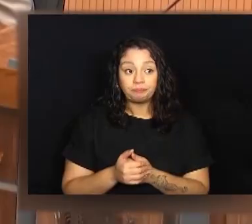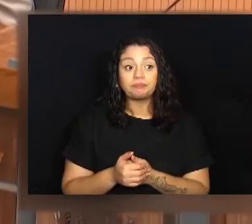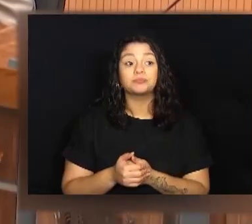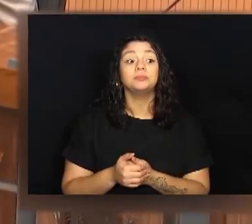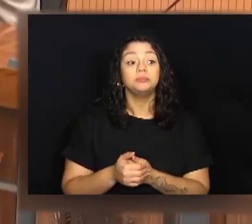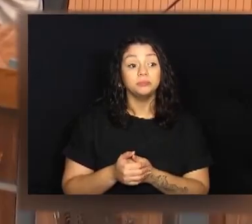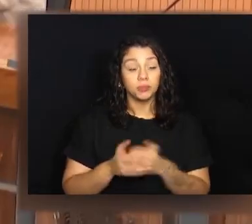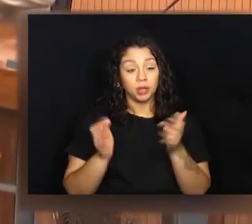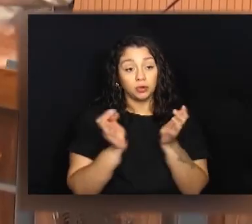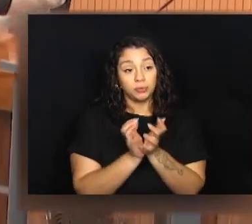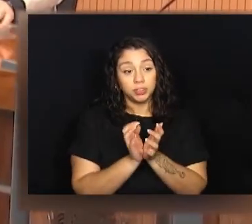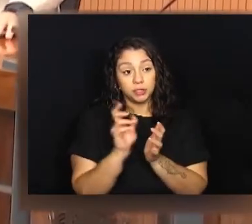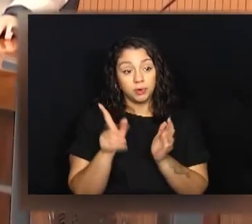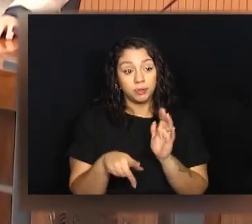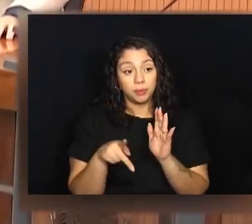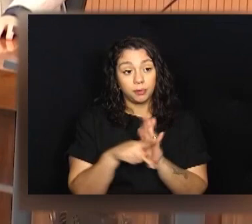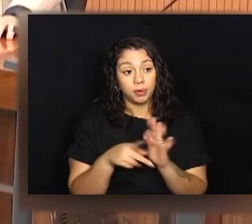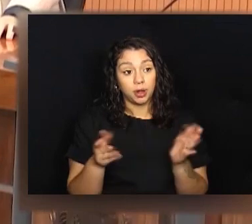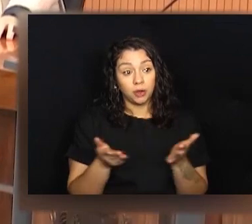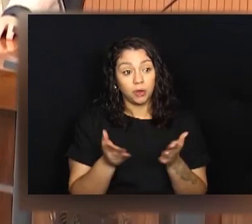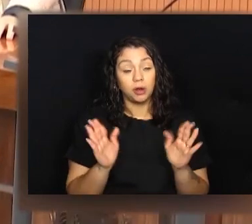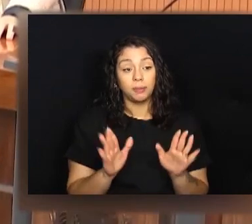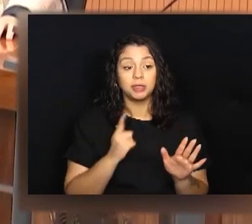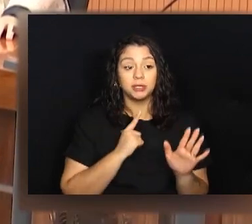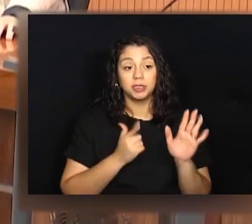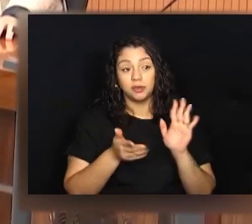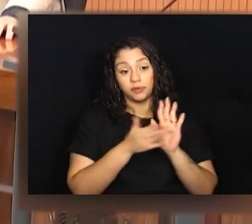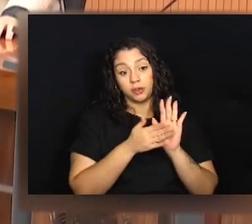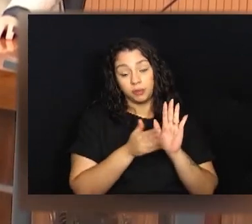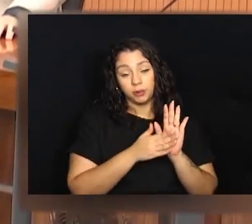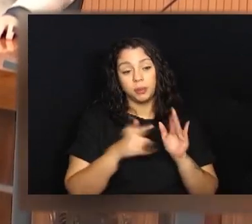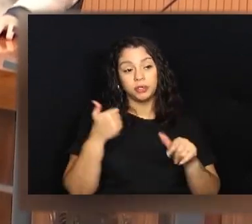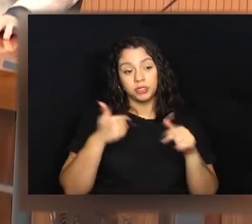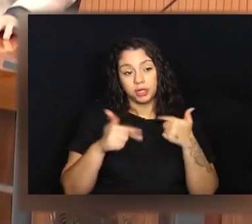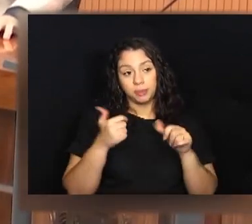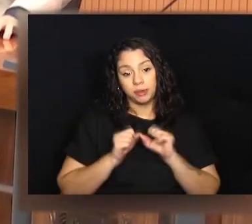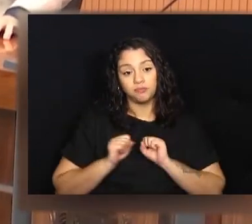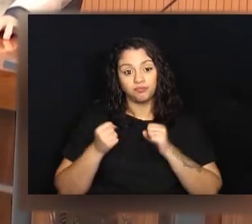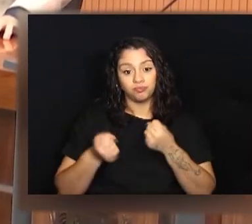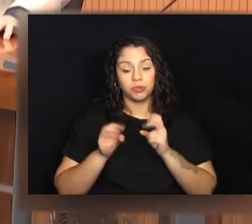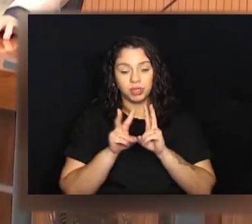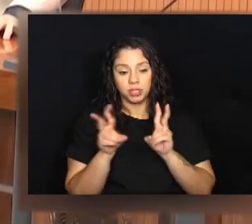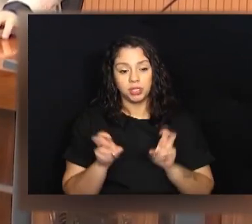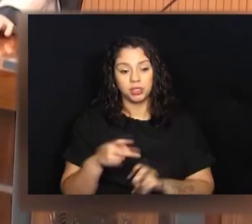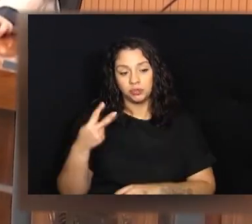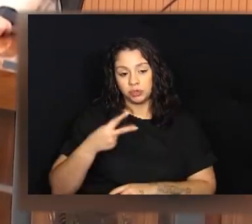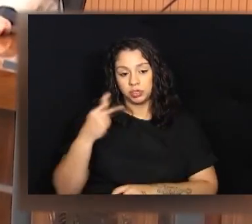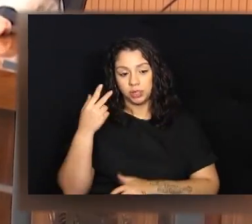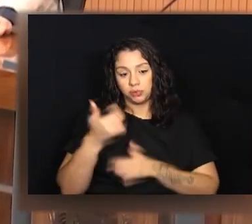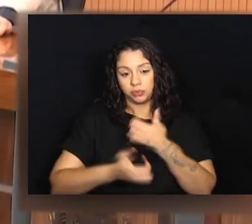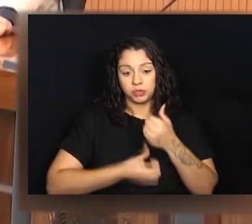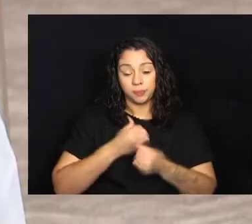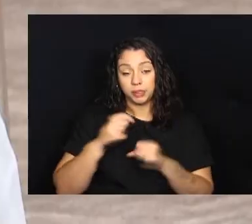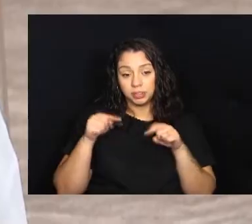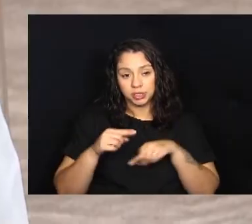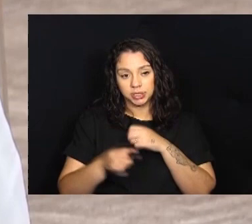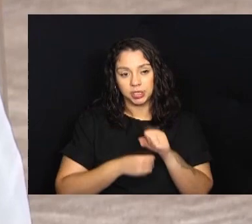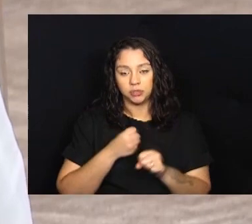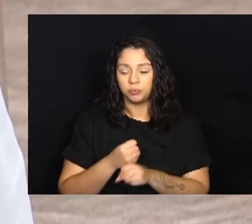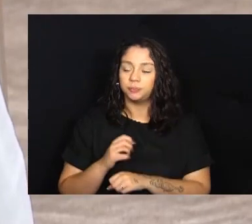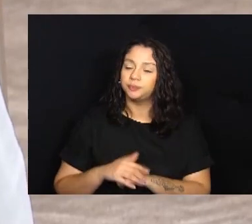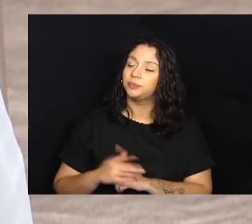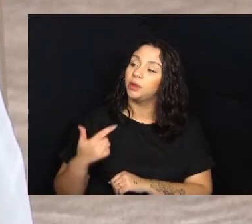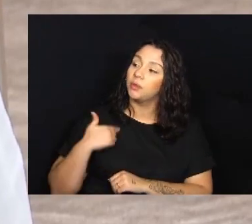emprego. Apesar da comissão ser recente, o vereador prometeu bastante trabalho e dedicação sobre a questão no